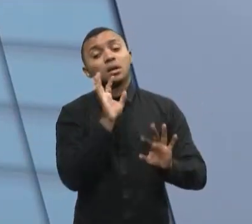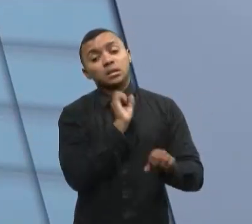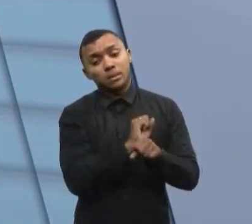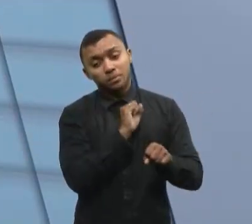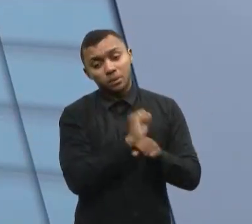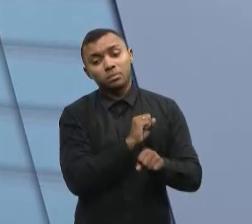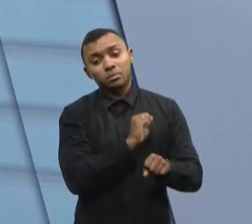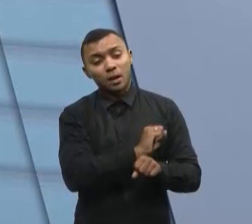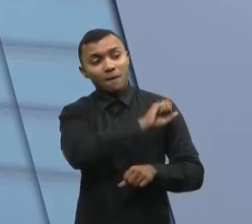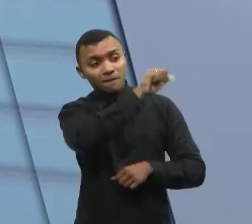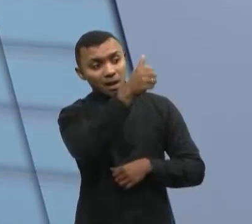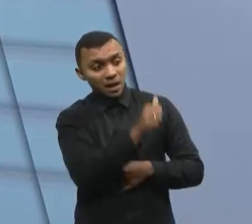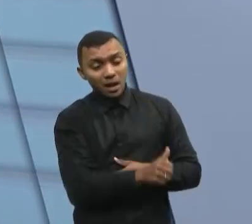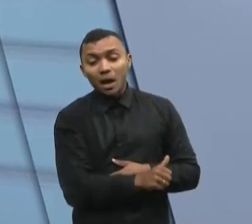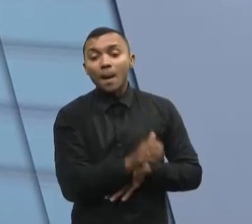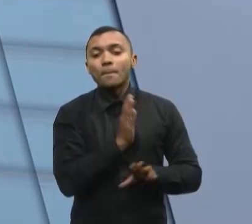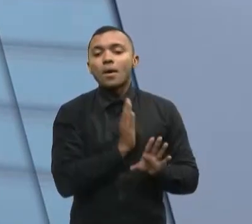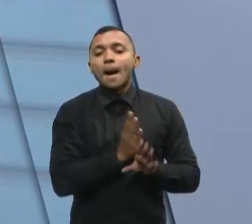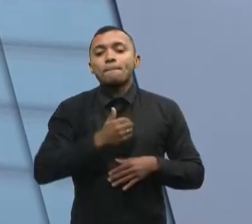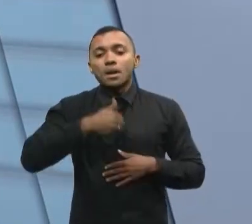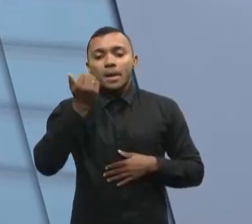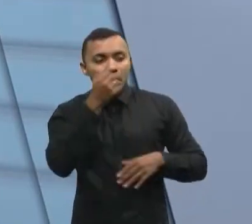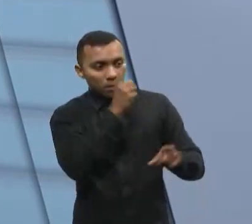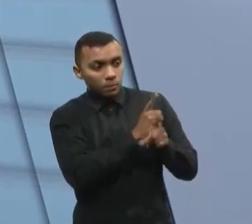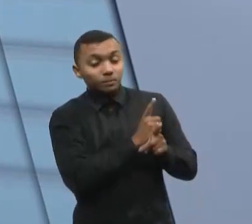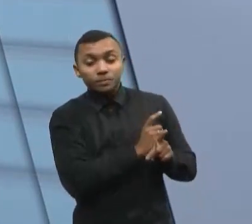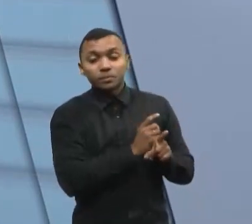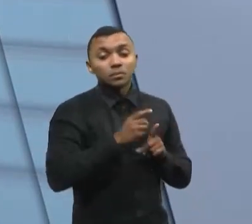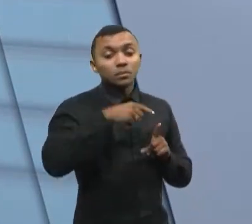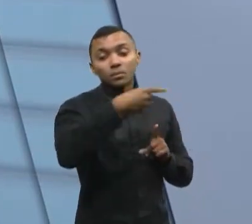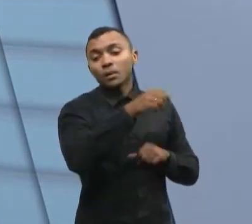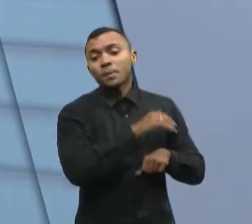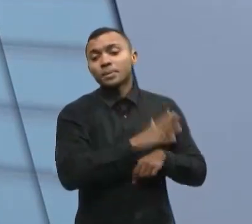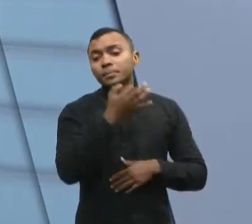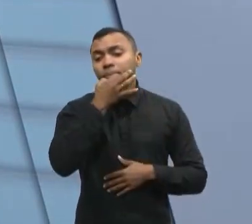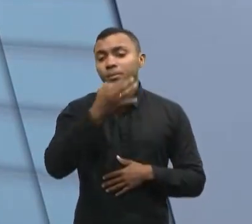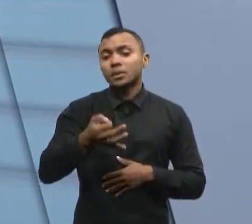ainda ser avaliada, né? Porque depois do diagnóstico aí se impõe